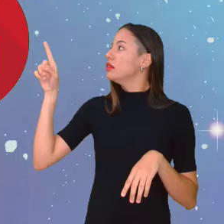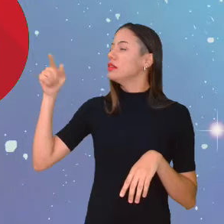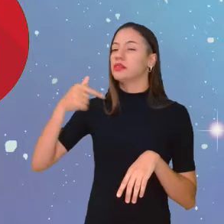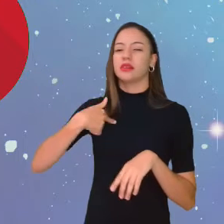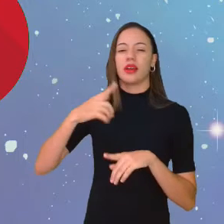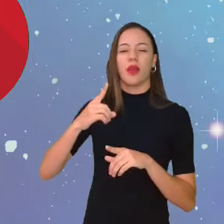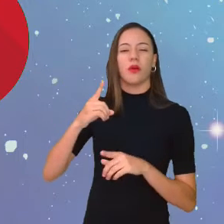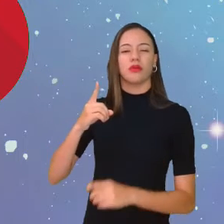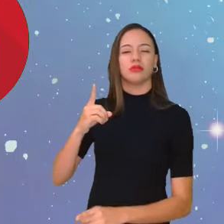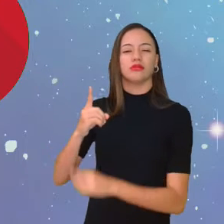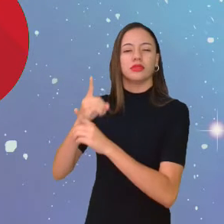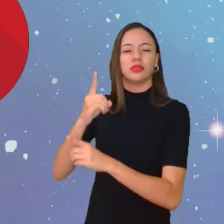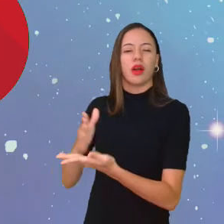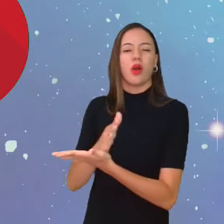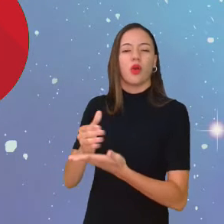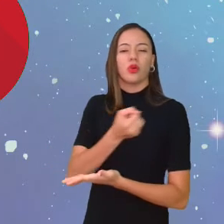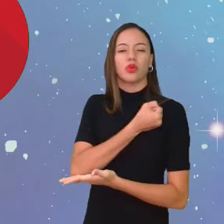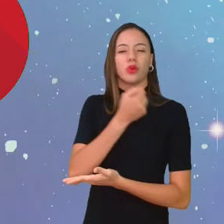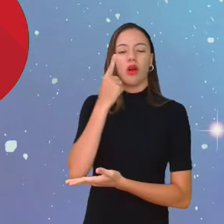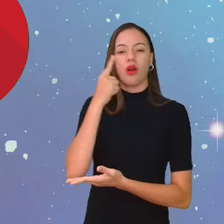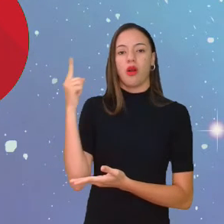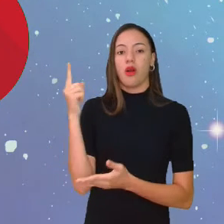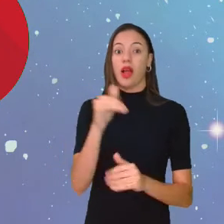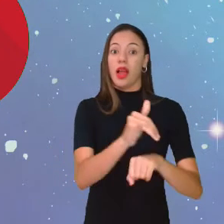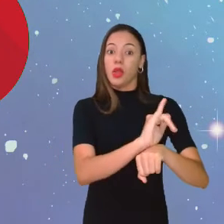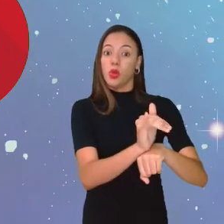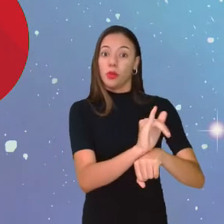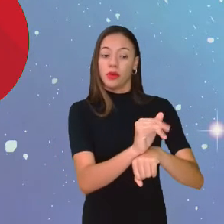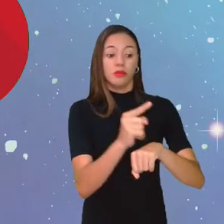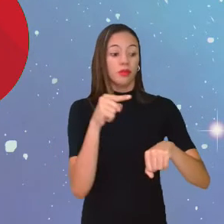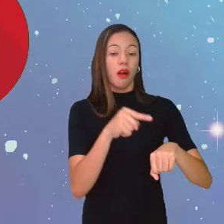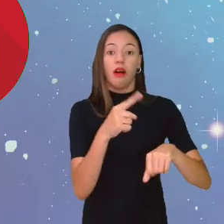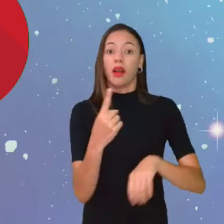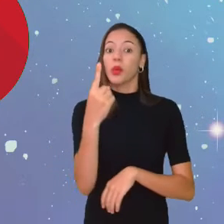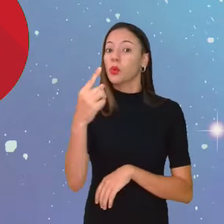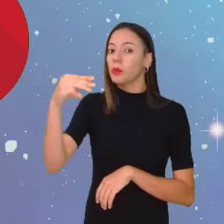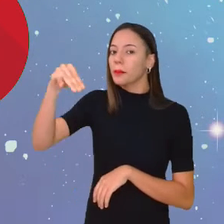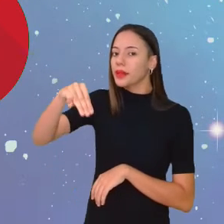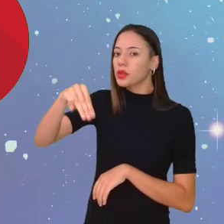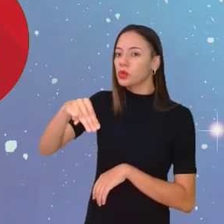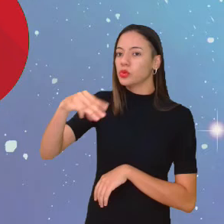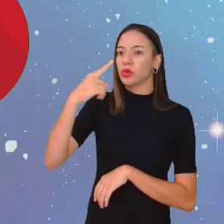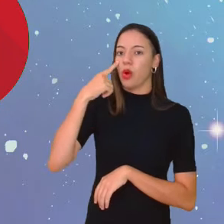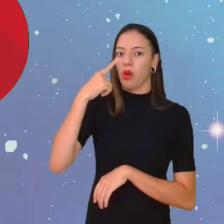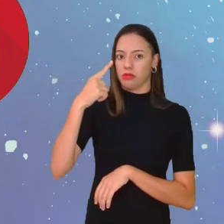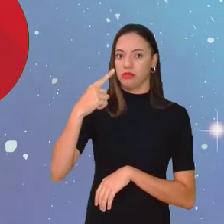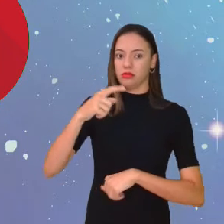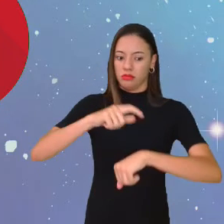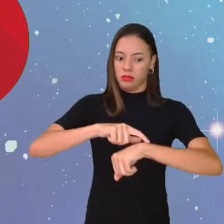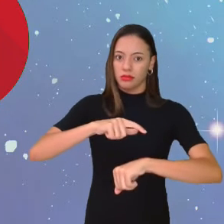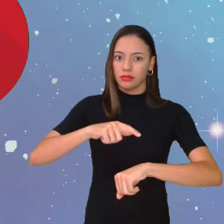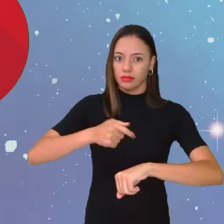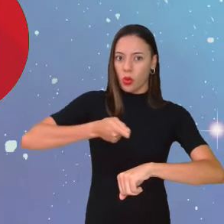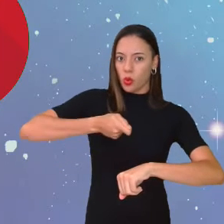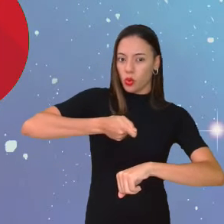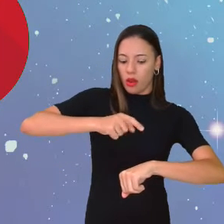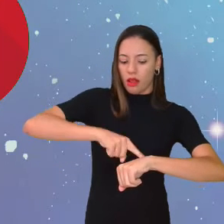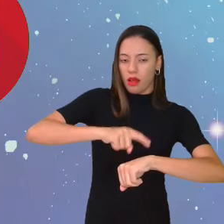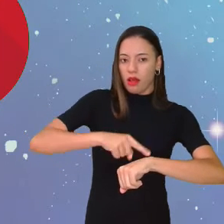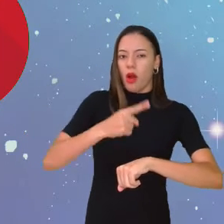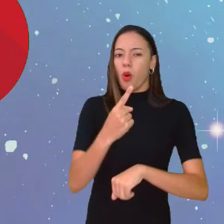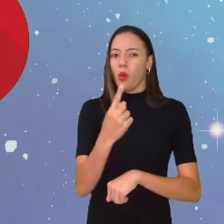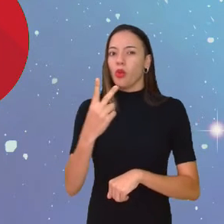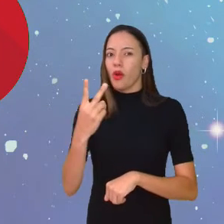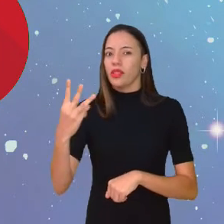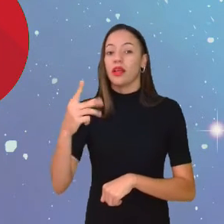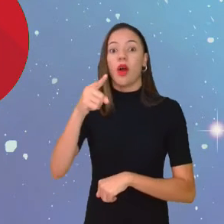uns números aí. Por exemplo, no YouTube, em 1 minuto, começar a marcar agora, quando você contar 1, 2, 3, quando